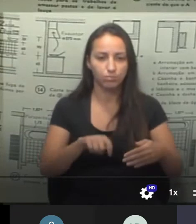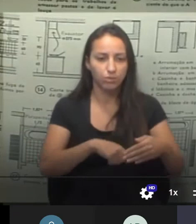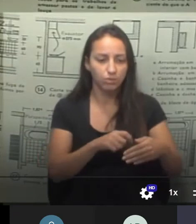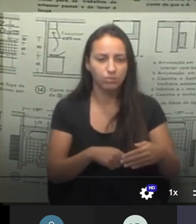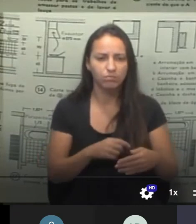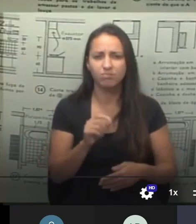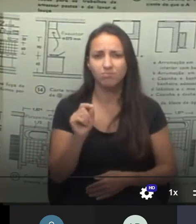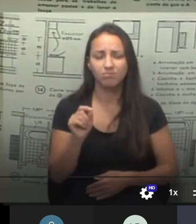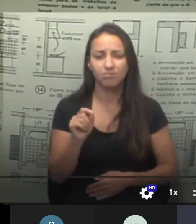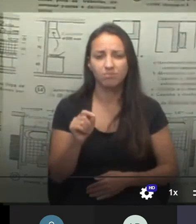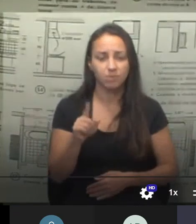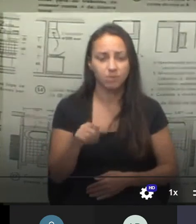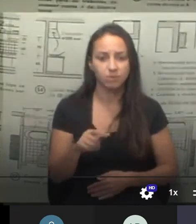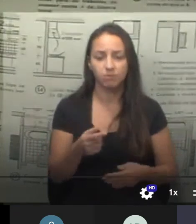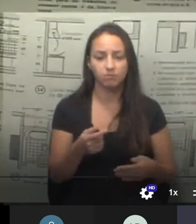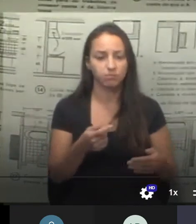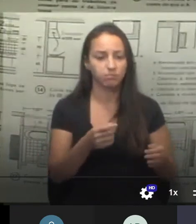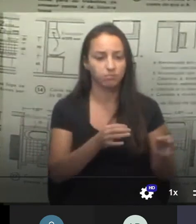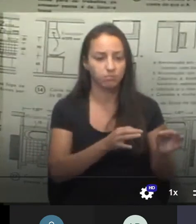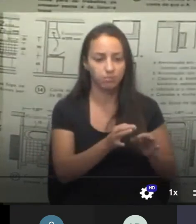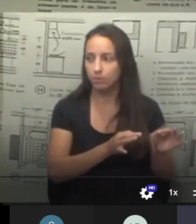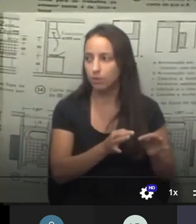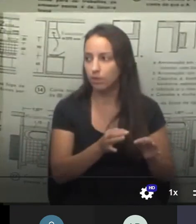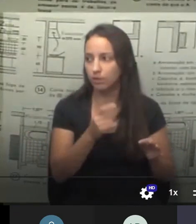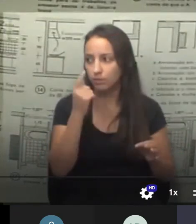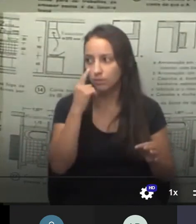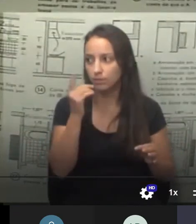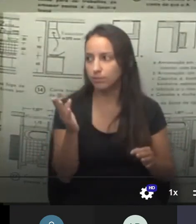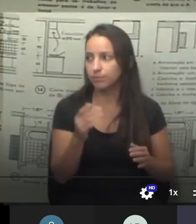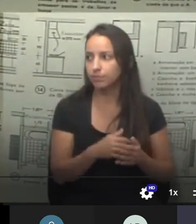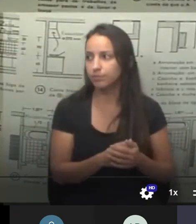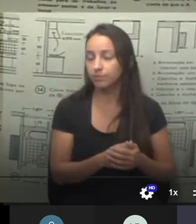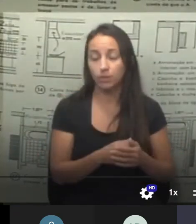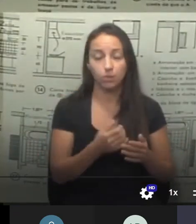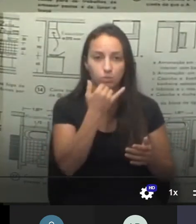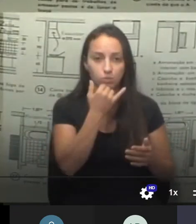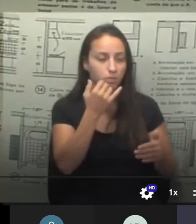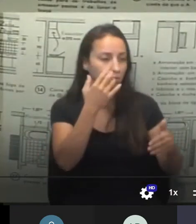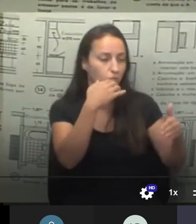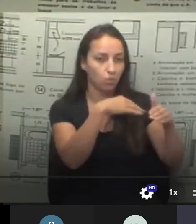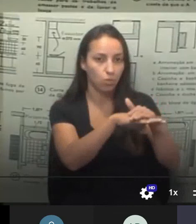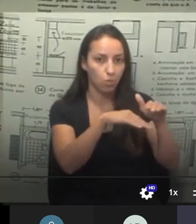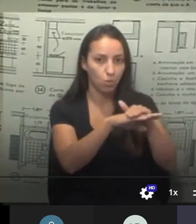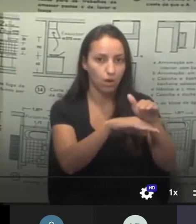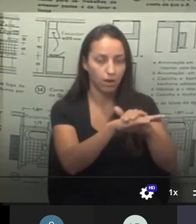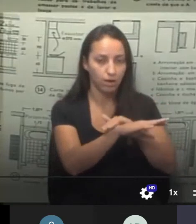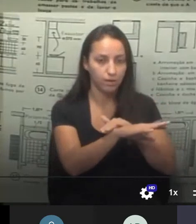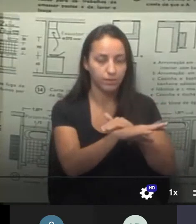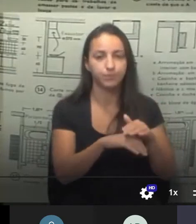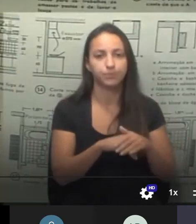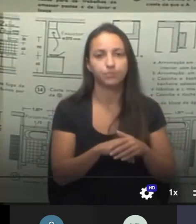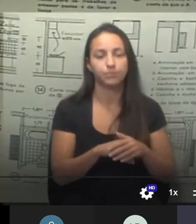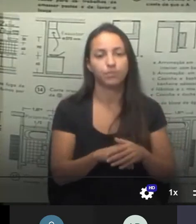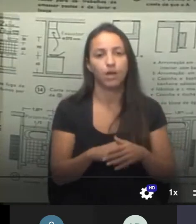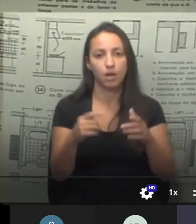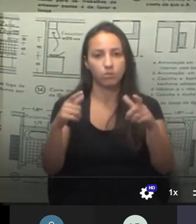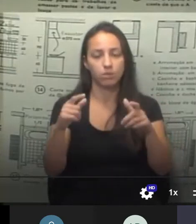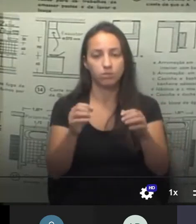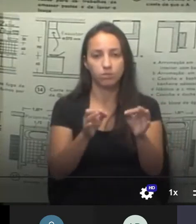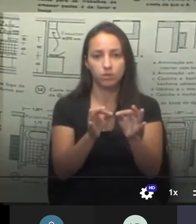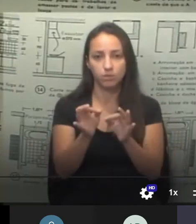onde você prepara, que é ou melhor, onde você armazena, que é a despensa e geladeira, onde